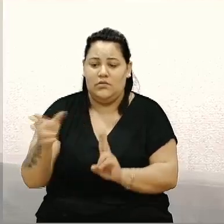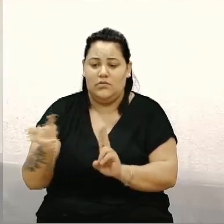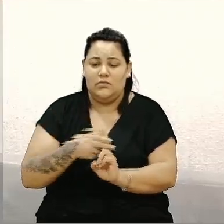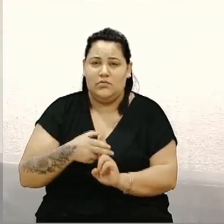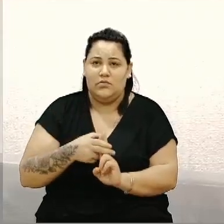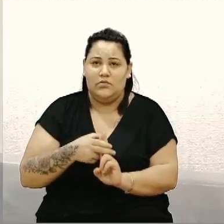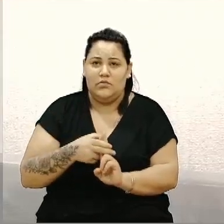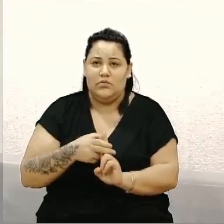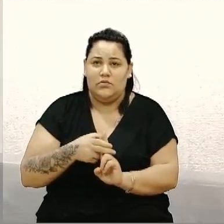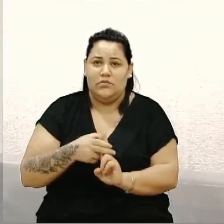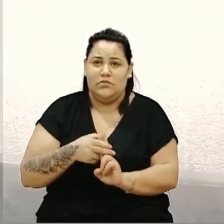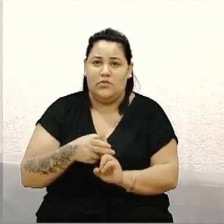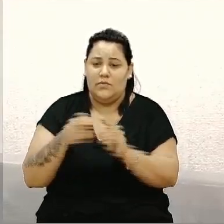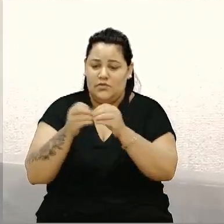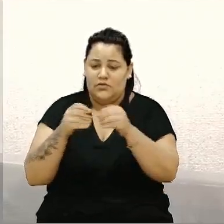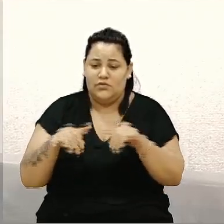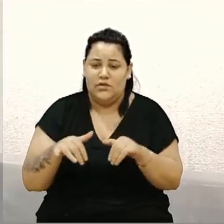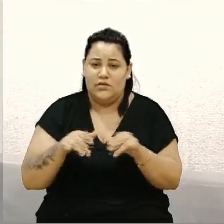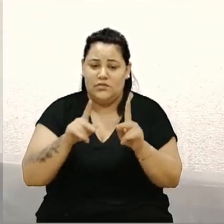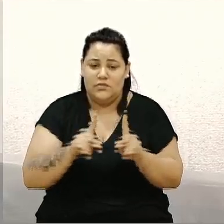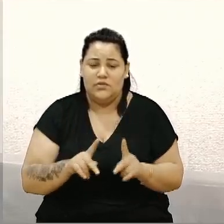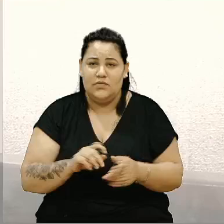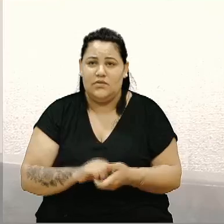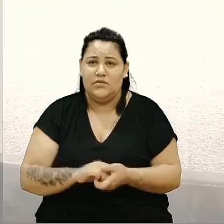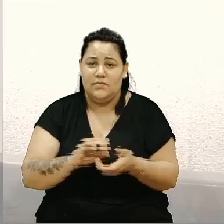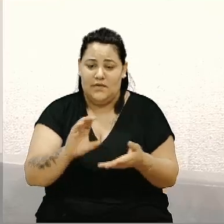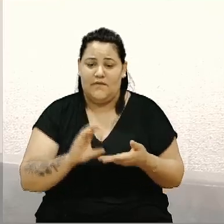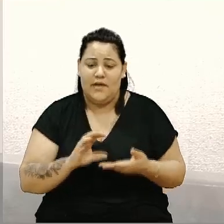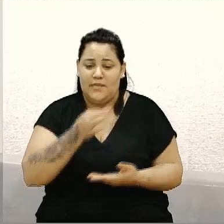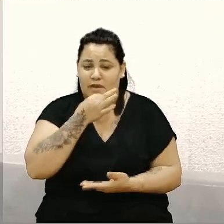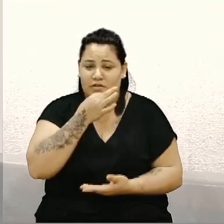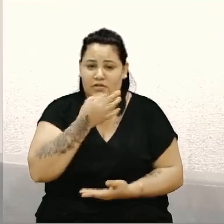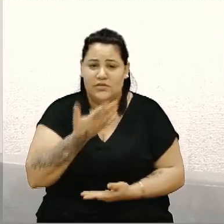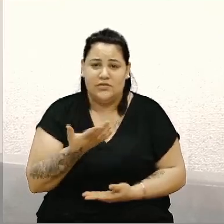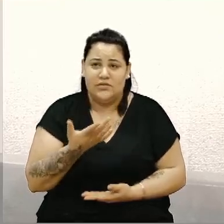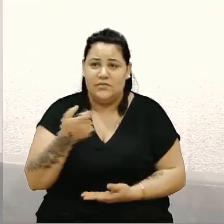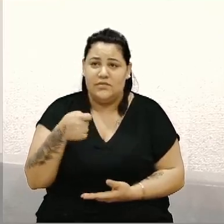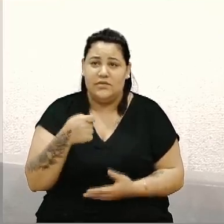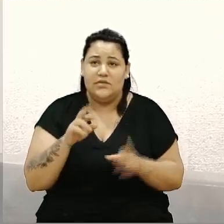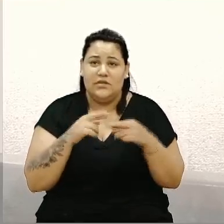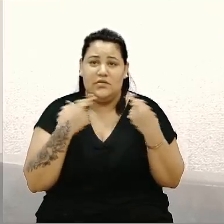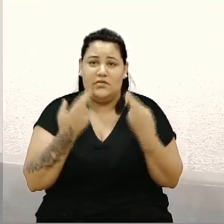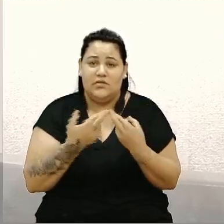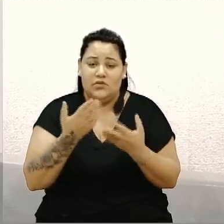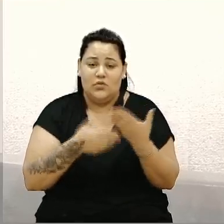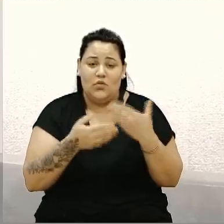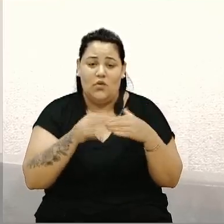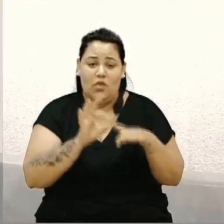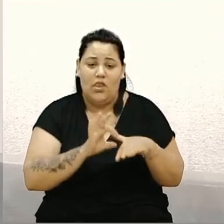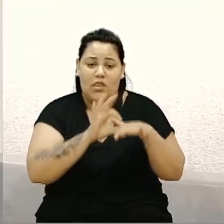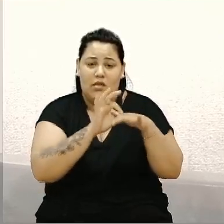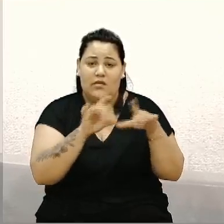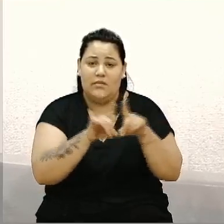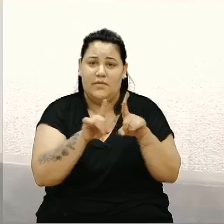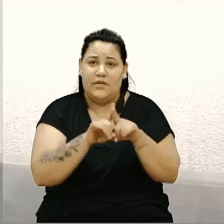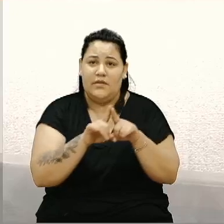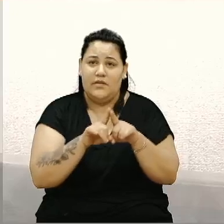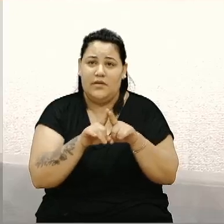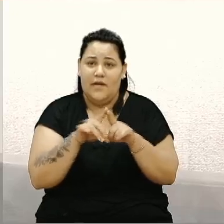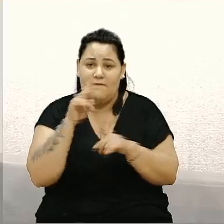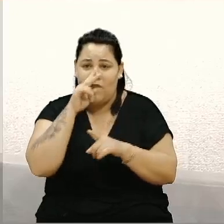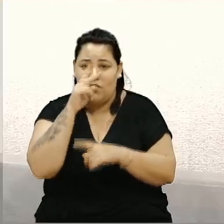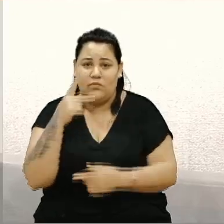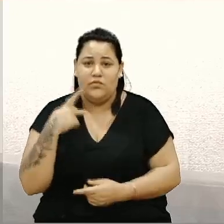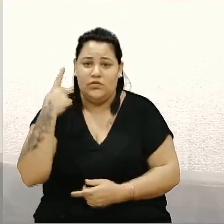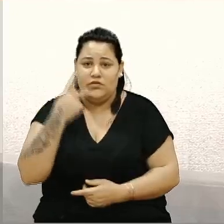mil pessoas defasadas para repasses para a nossa cidade. Isso aí tem que se reunir todas as lideranças, todas as forças políticas